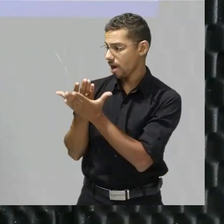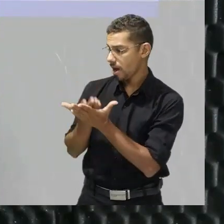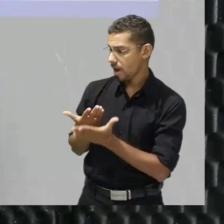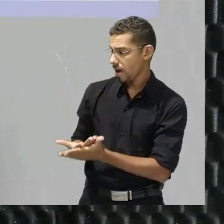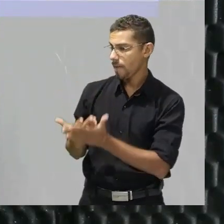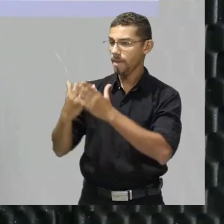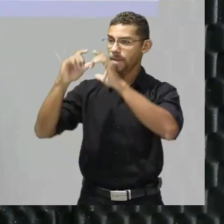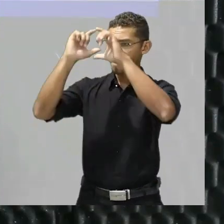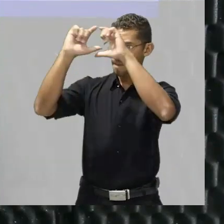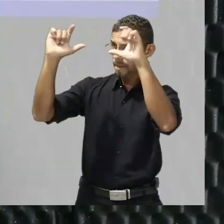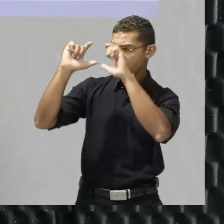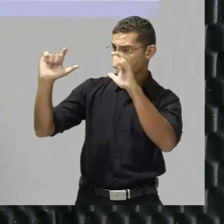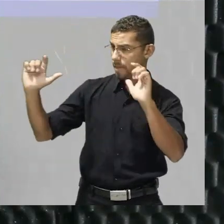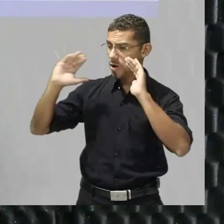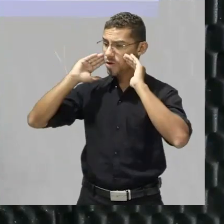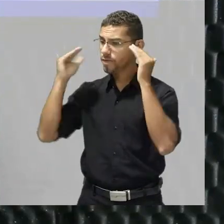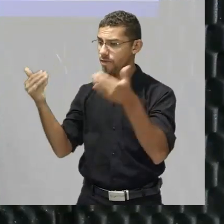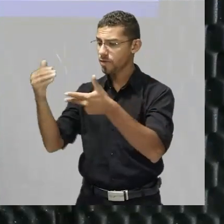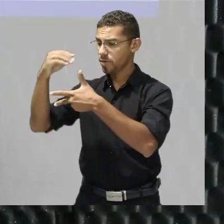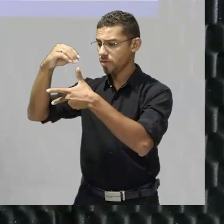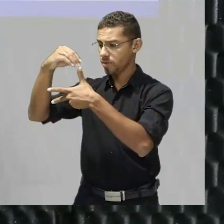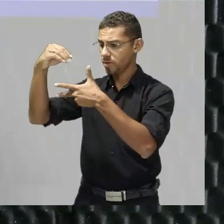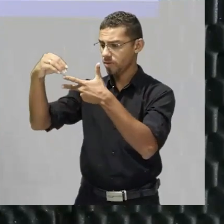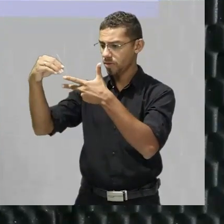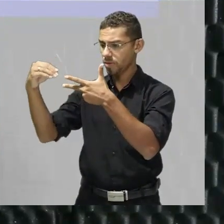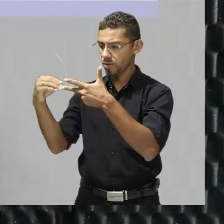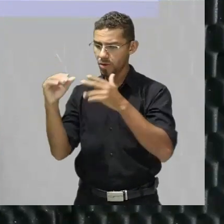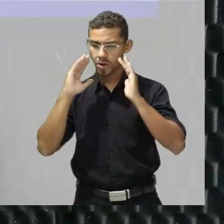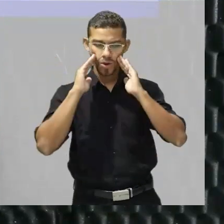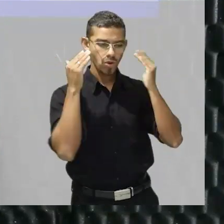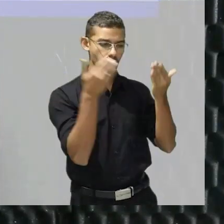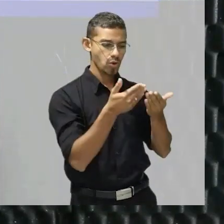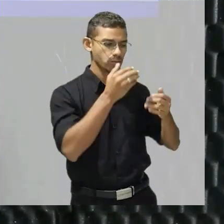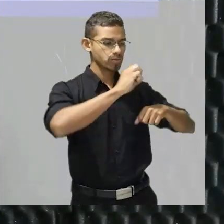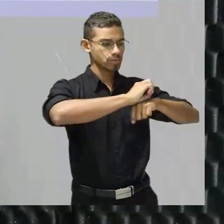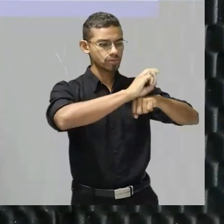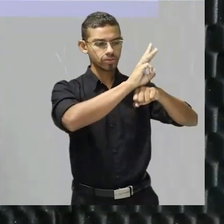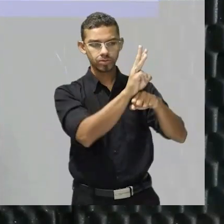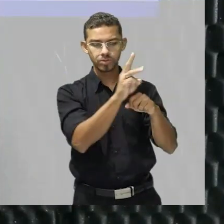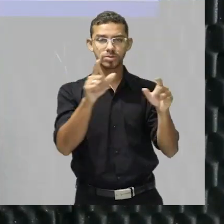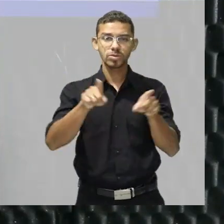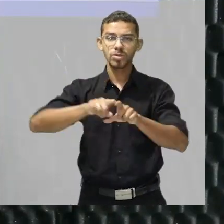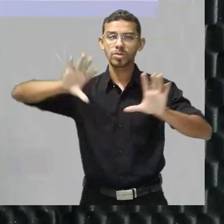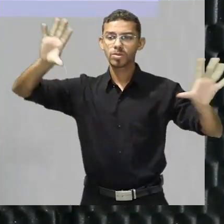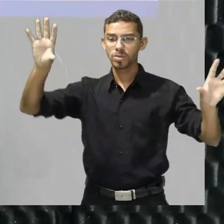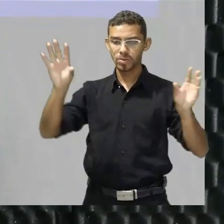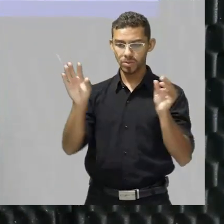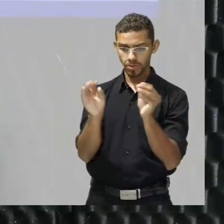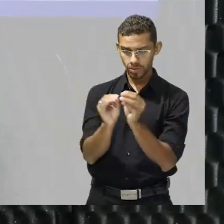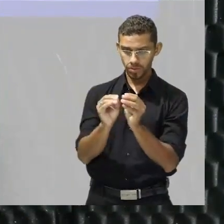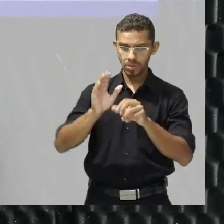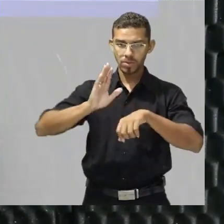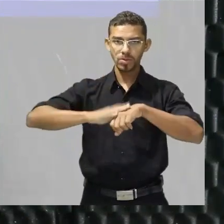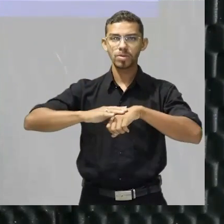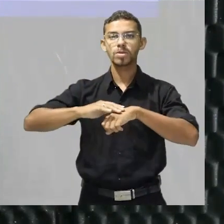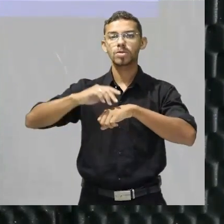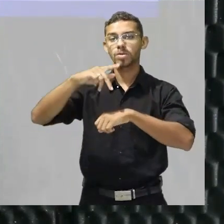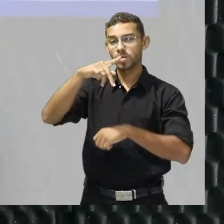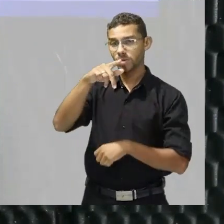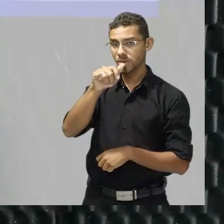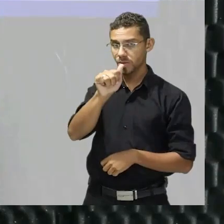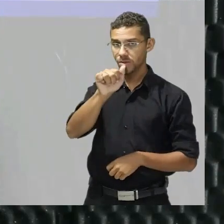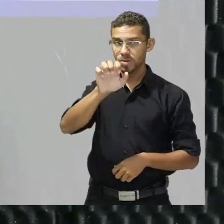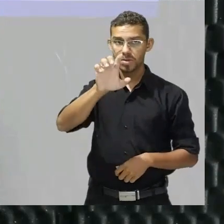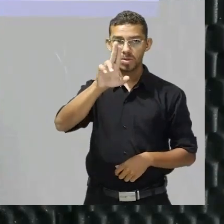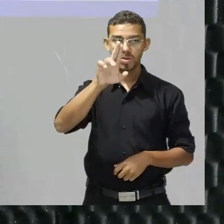forma separada com foco para o Enem e também para o foco da UEMA então a aula de hoje ela tem como foco o